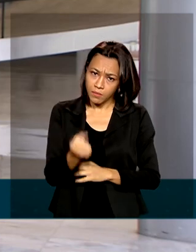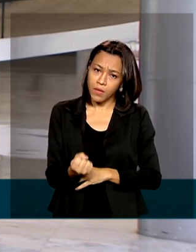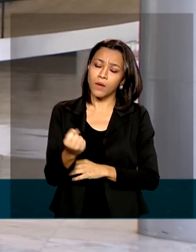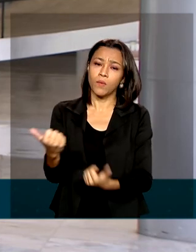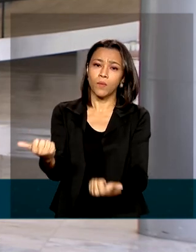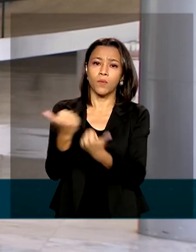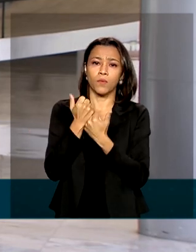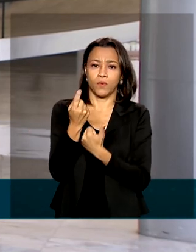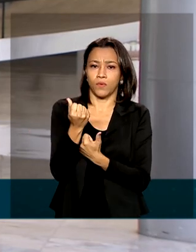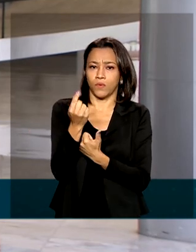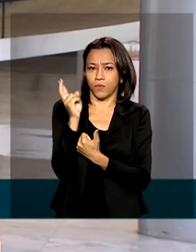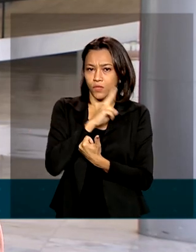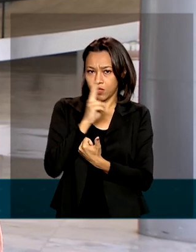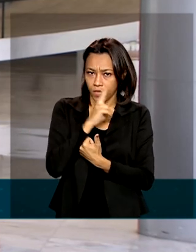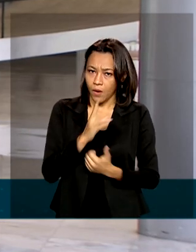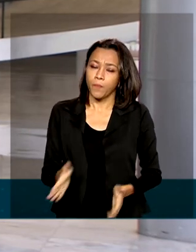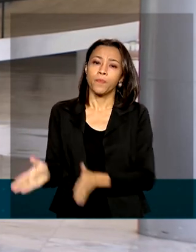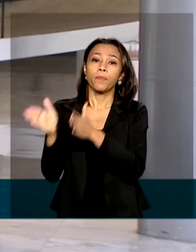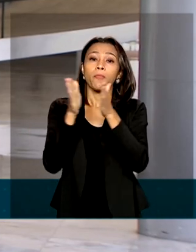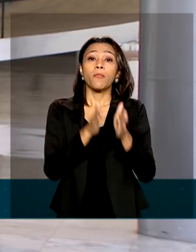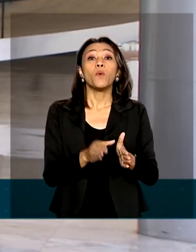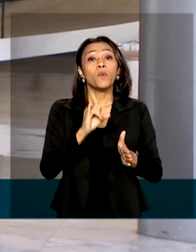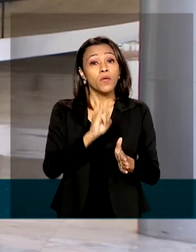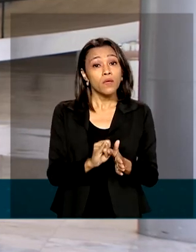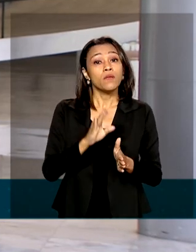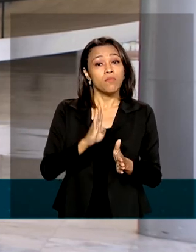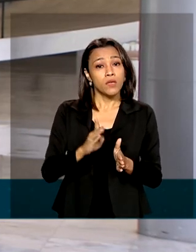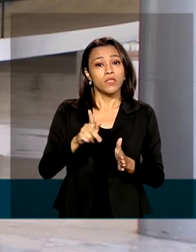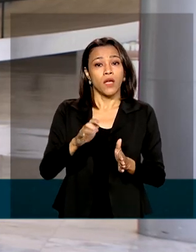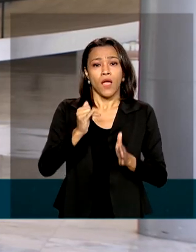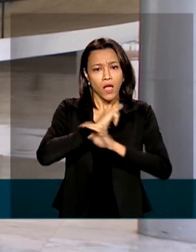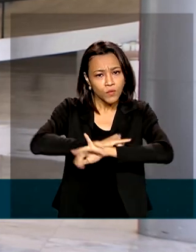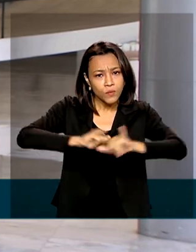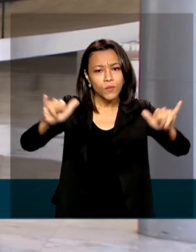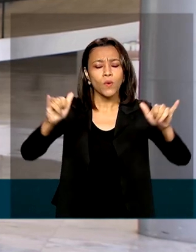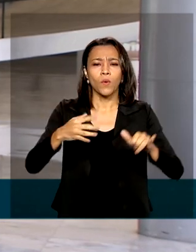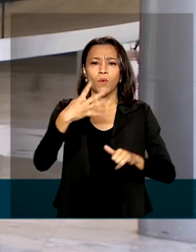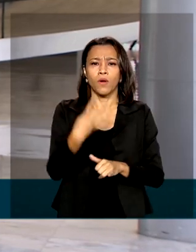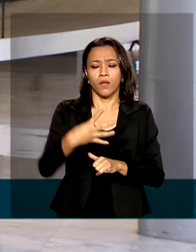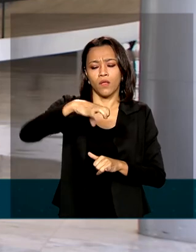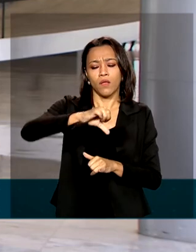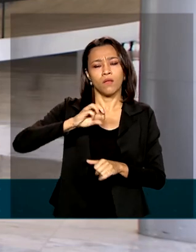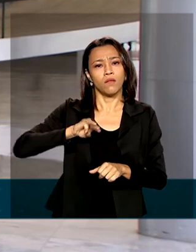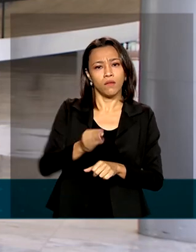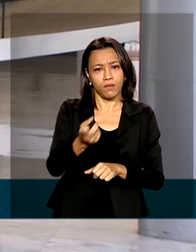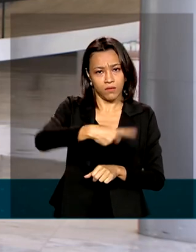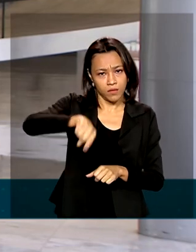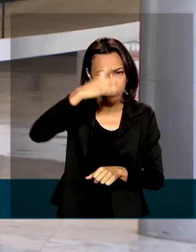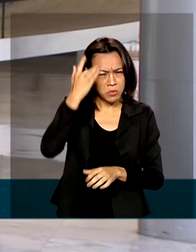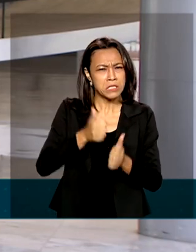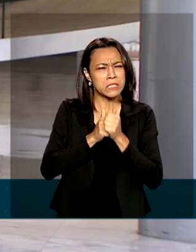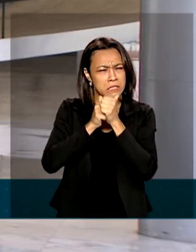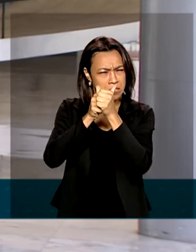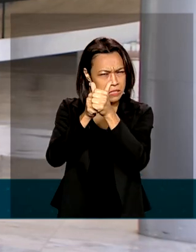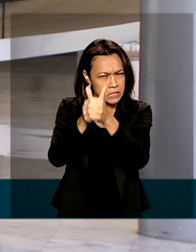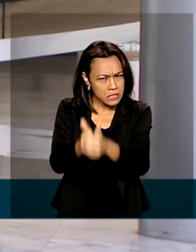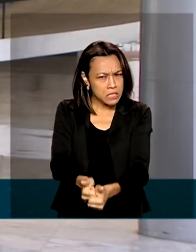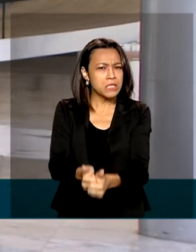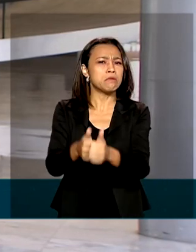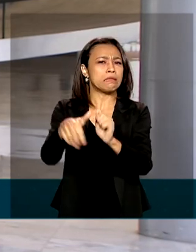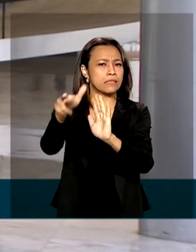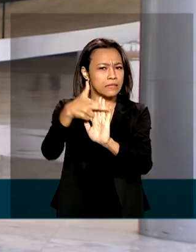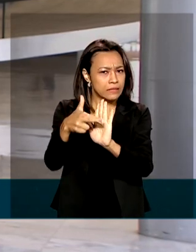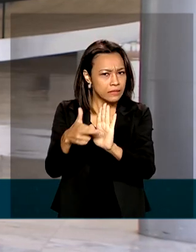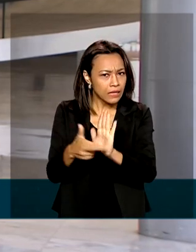Olha, Roberto IBGE também divulgou que 49 milhões de brasileiros seguiram rigorosamente as medidas